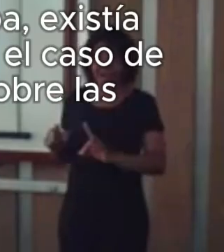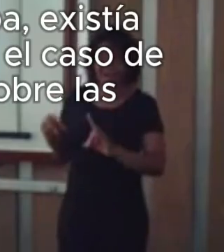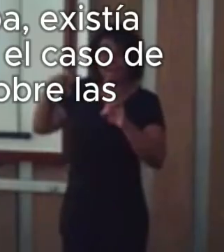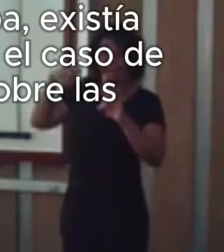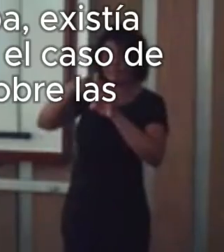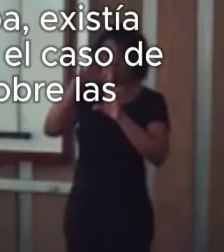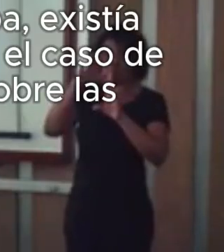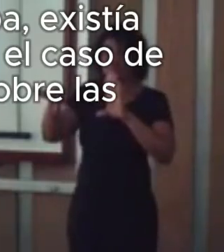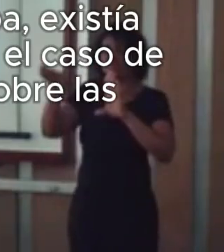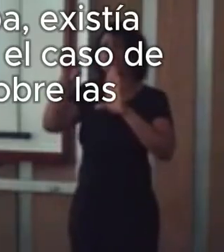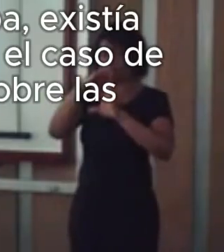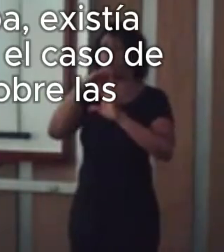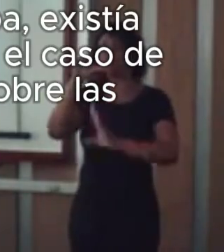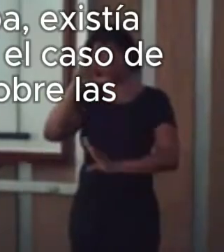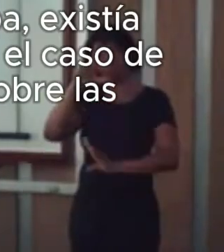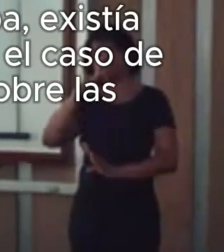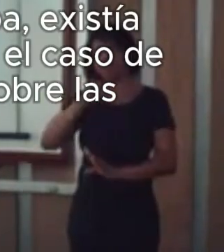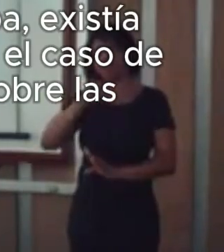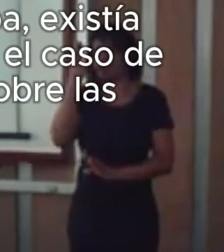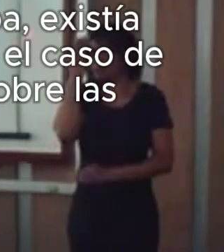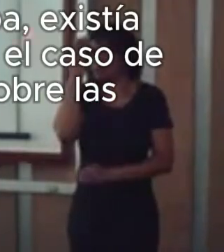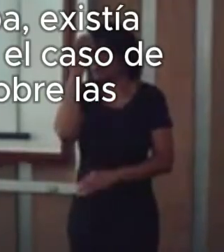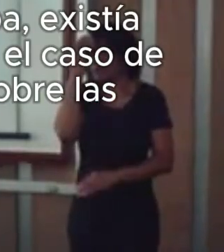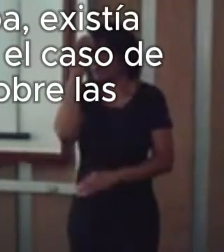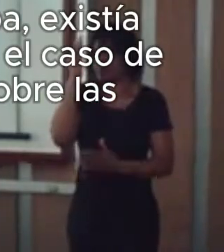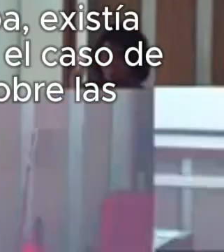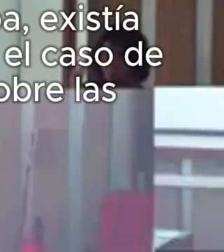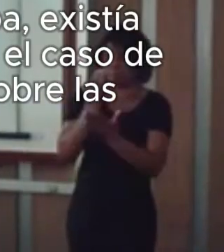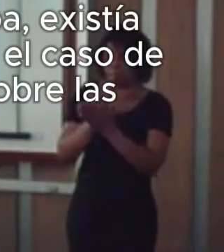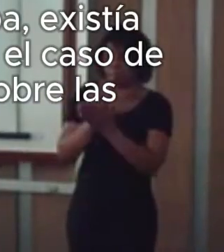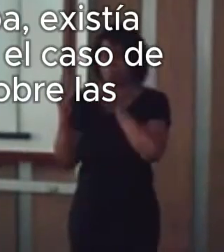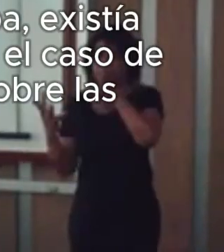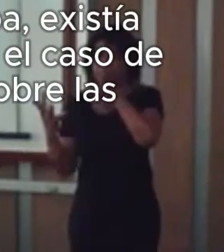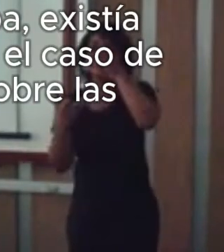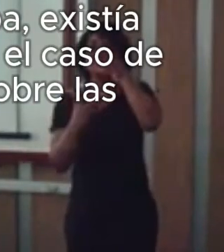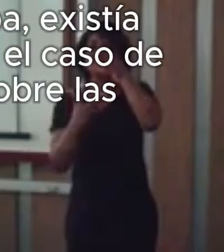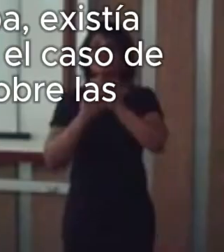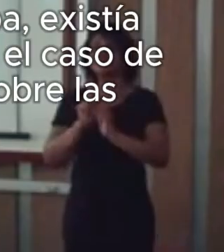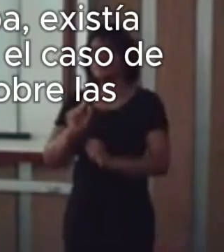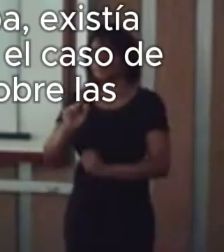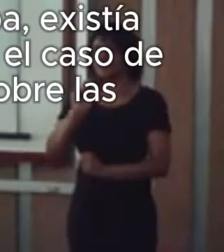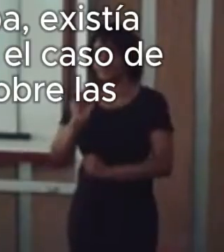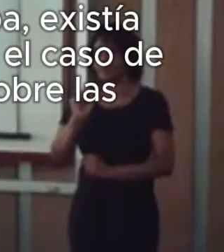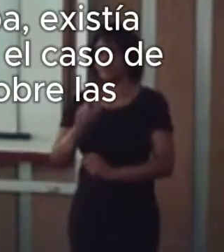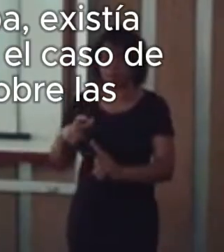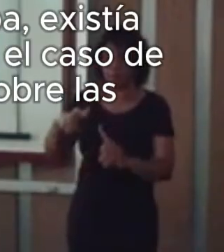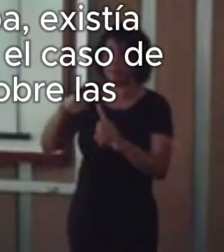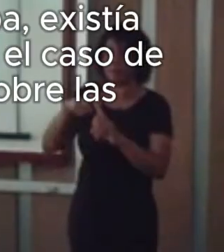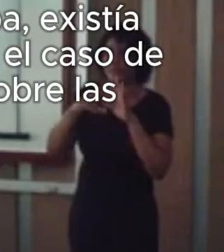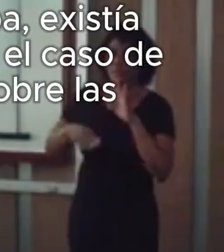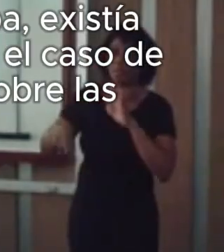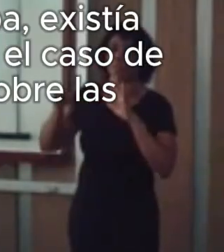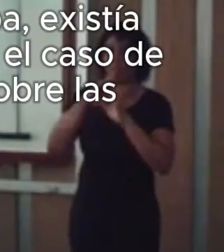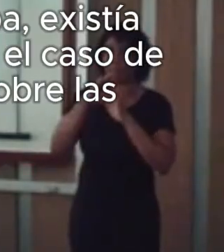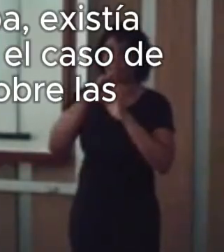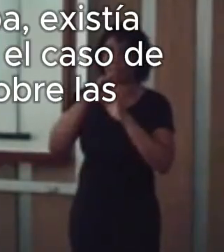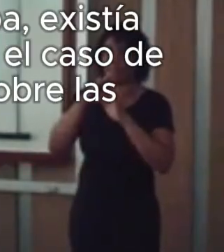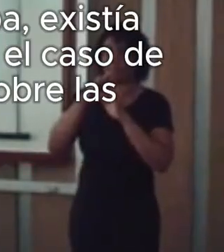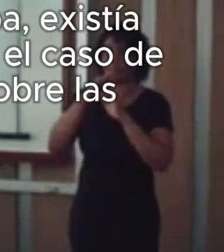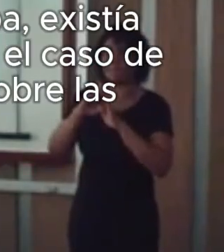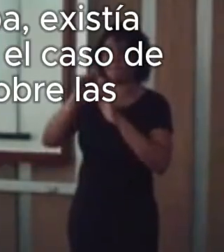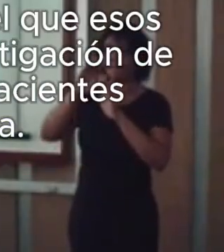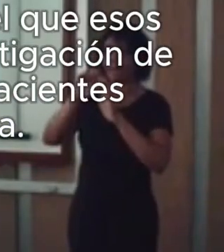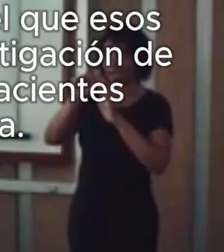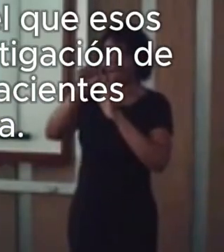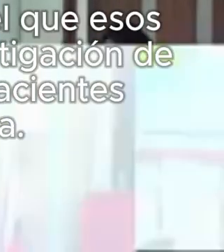completa, existe um entendimento na literatura mundial de que lesão completa, a melhor é